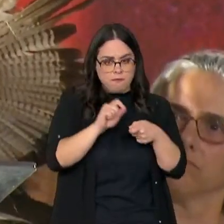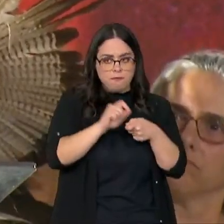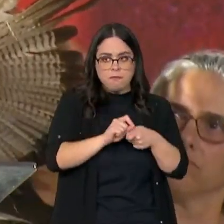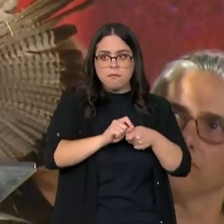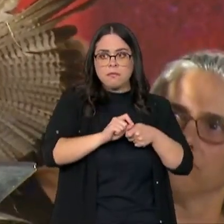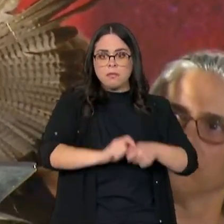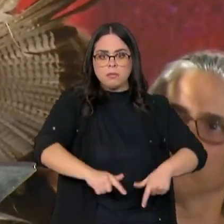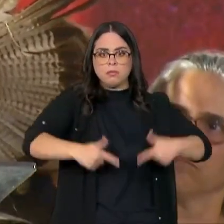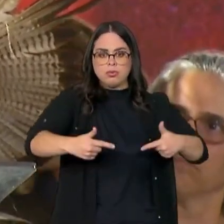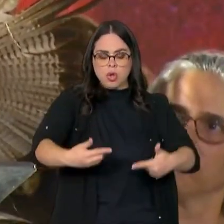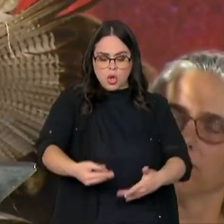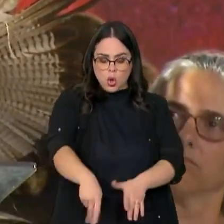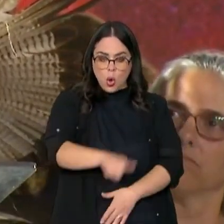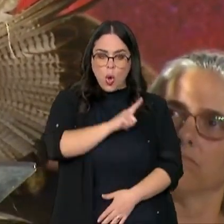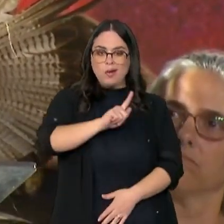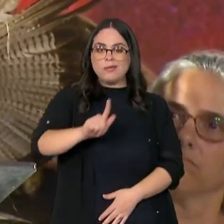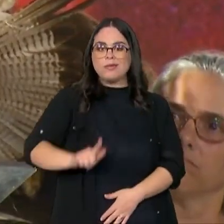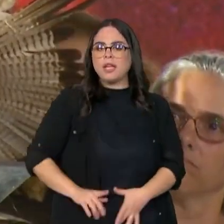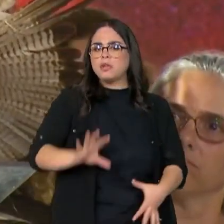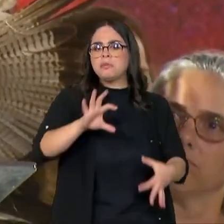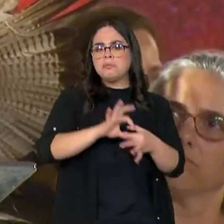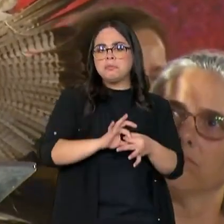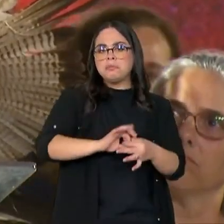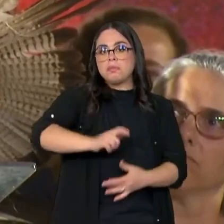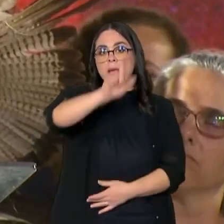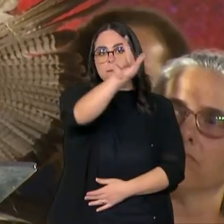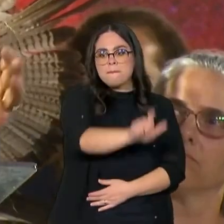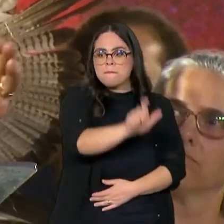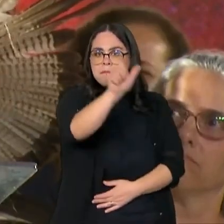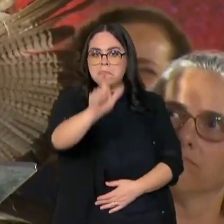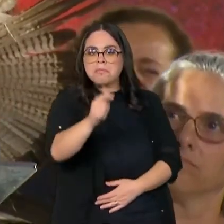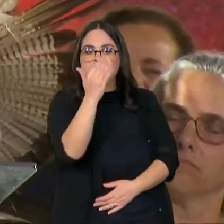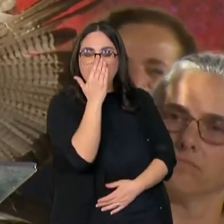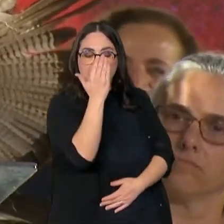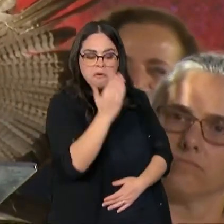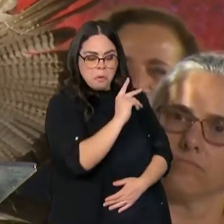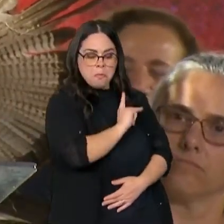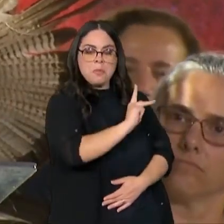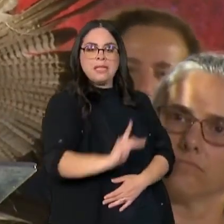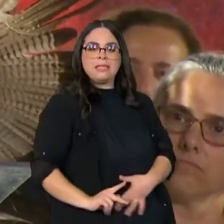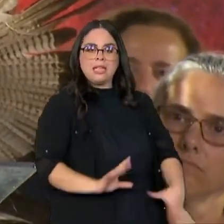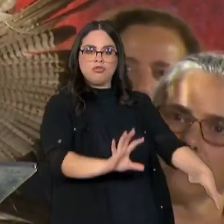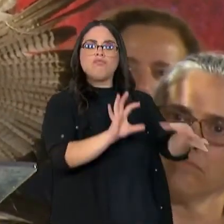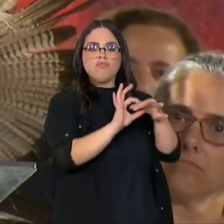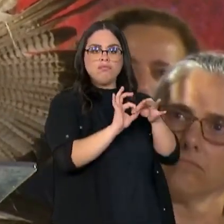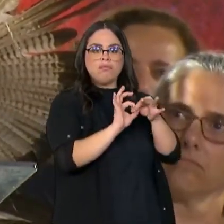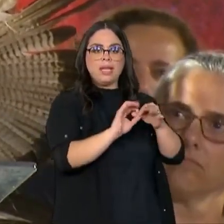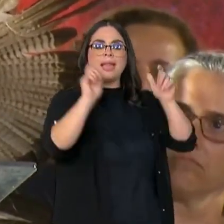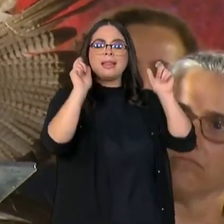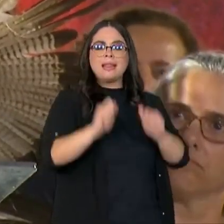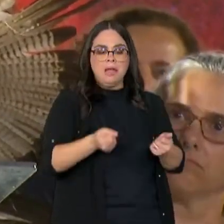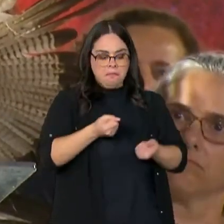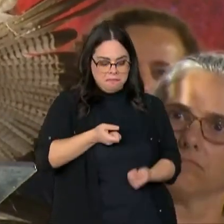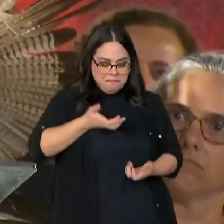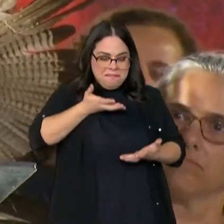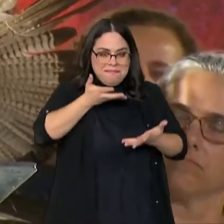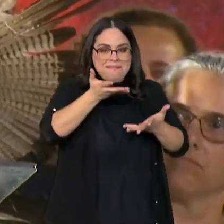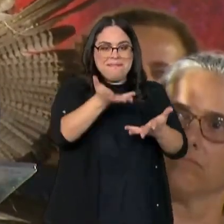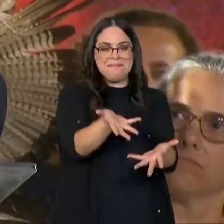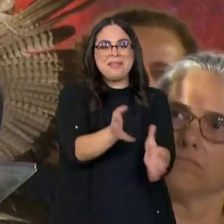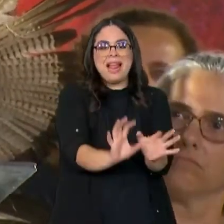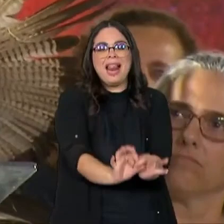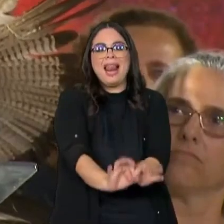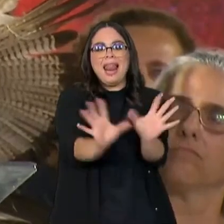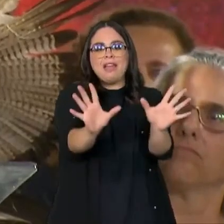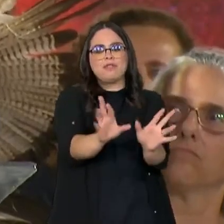de um governo em que as pessoas, na frente do presidente da República, podem fazer uso da palavra